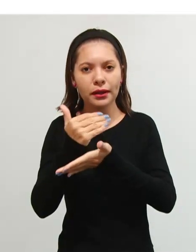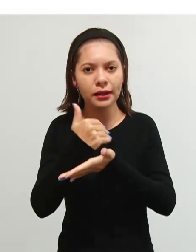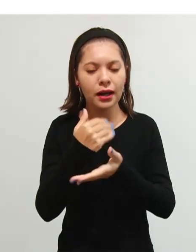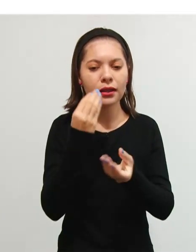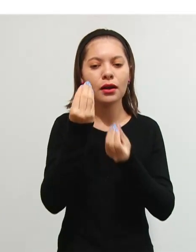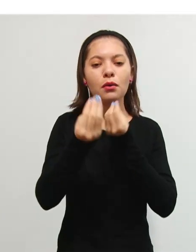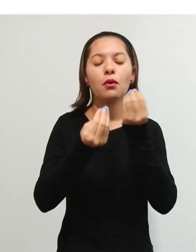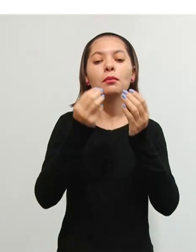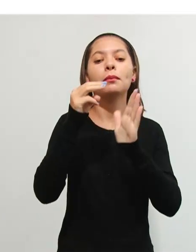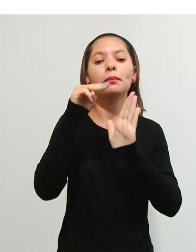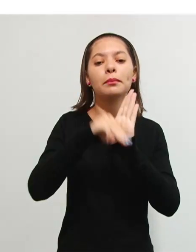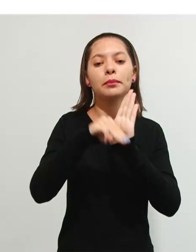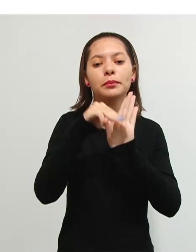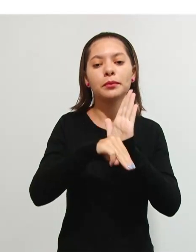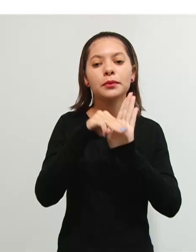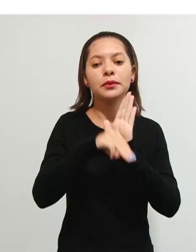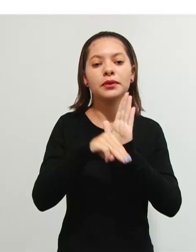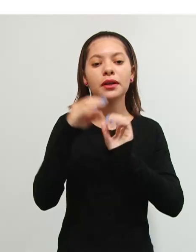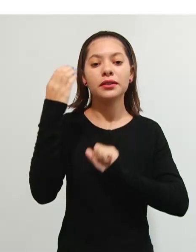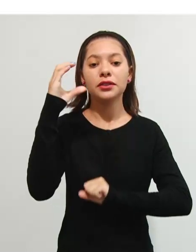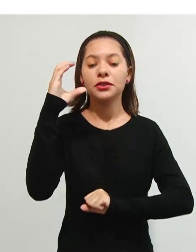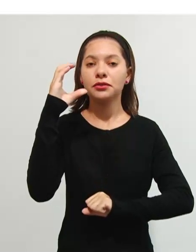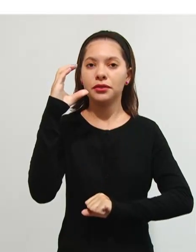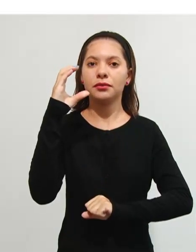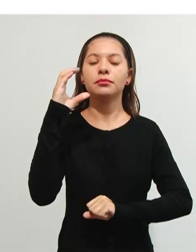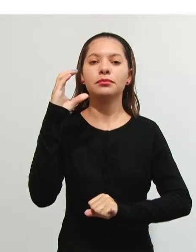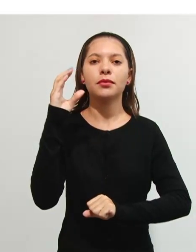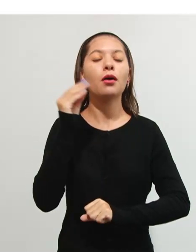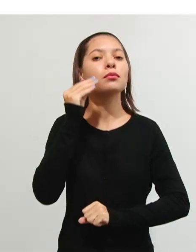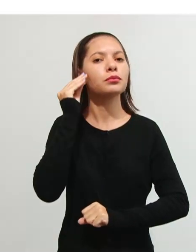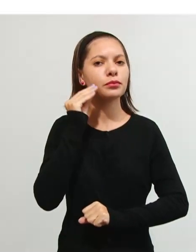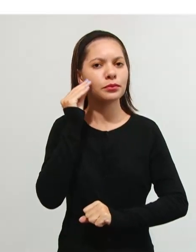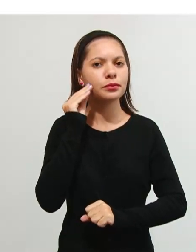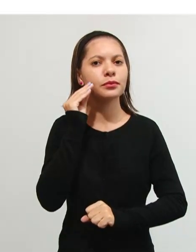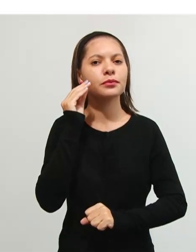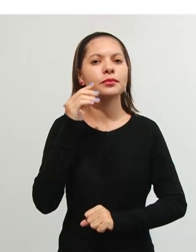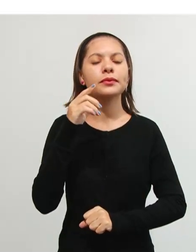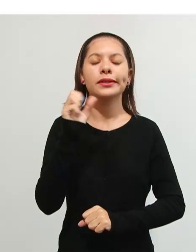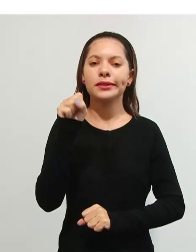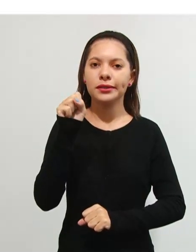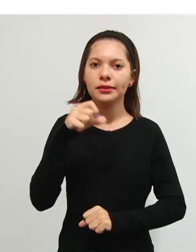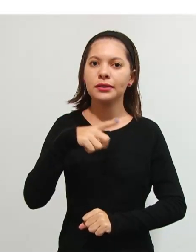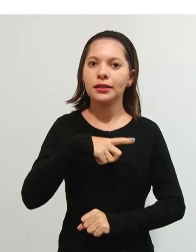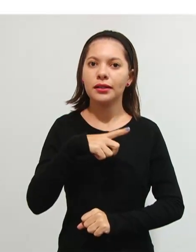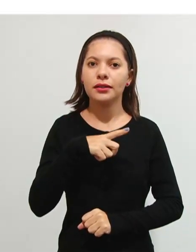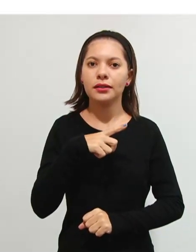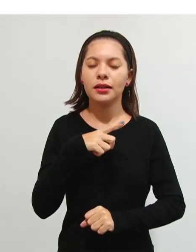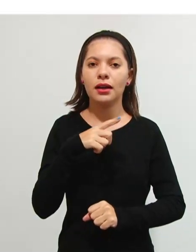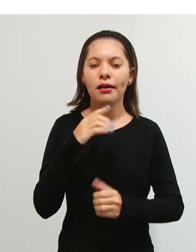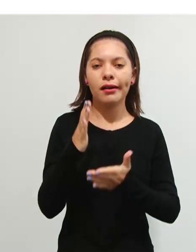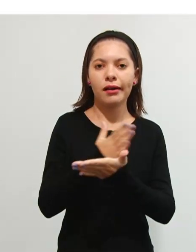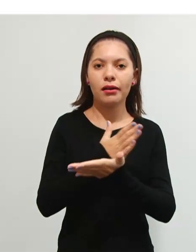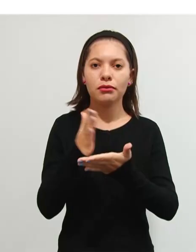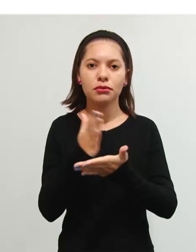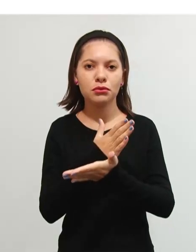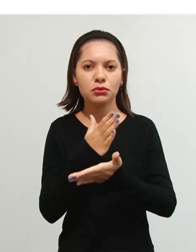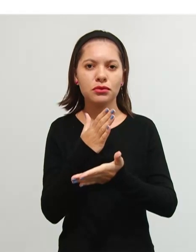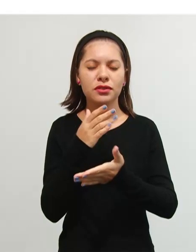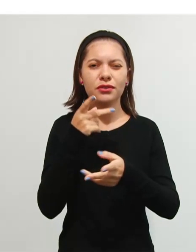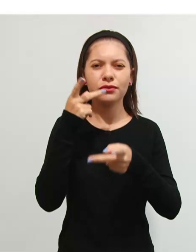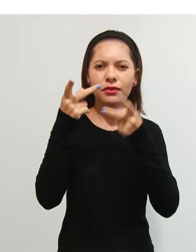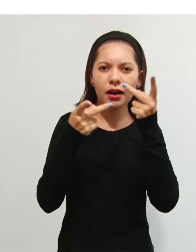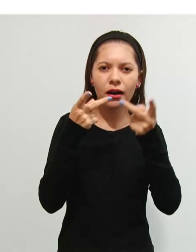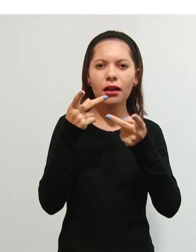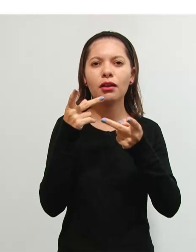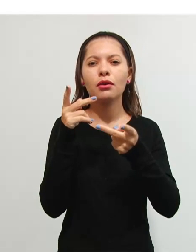metodologicamente, cientificamente comprovadas. Então, às vezes, as pessoas podem querer questionar sobre os métodos que